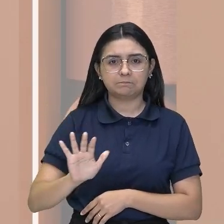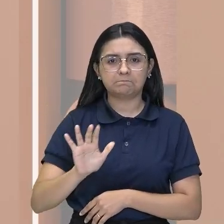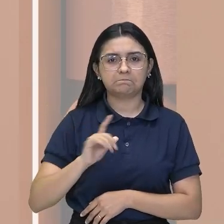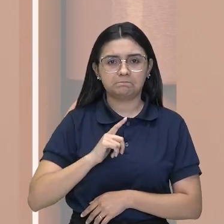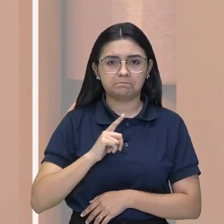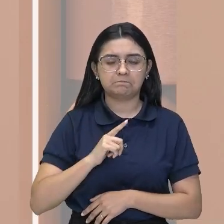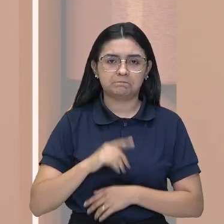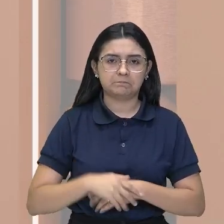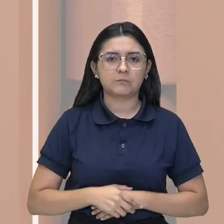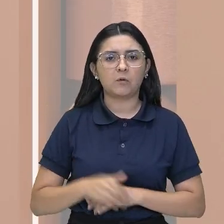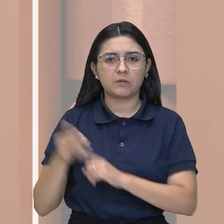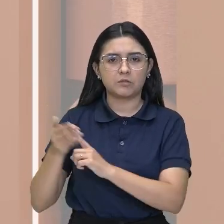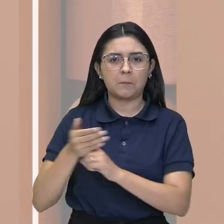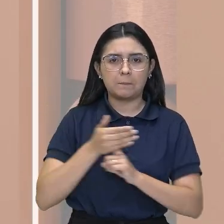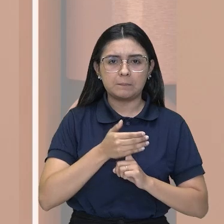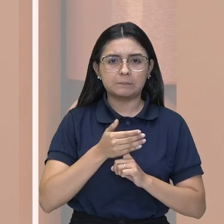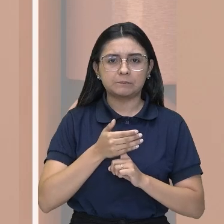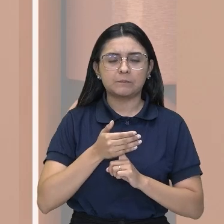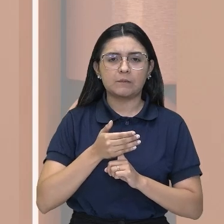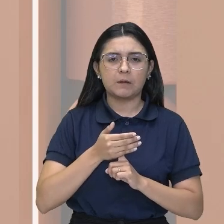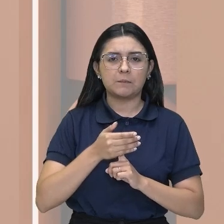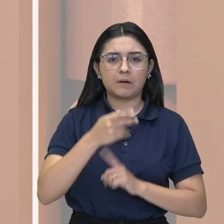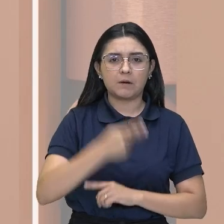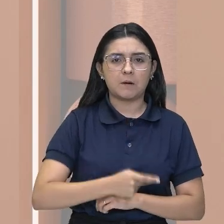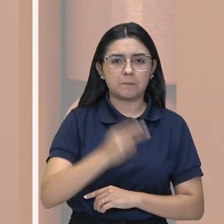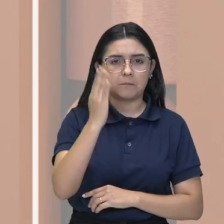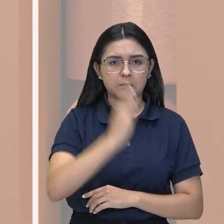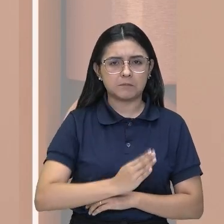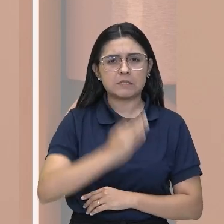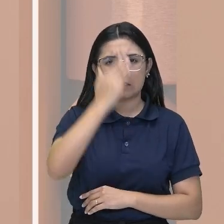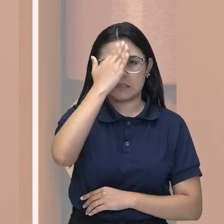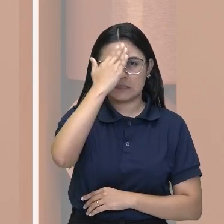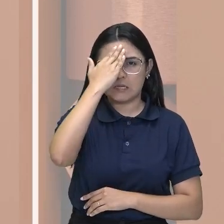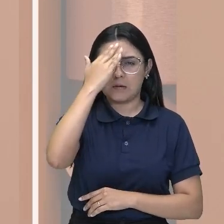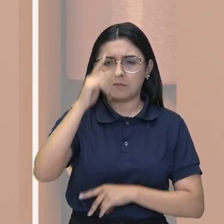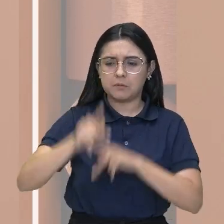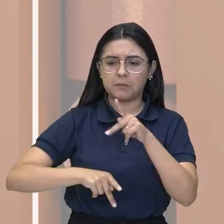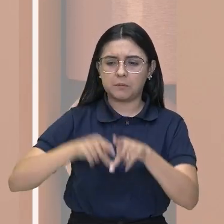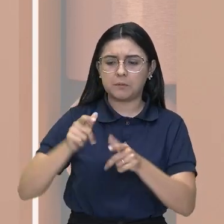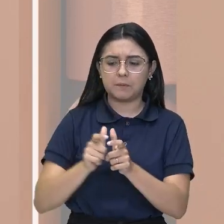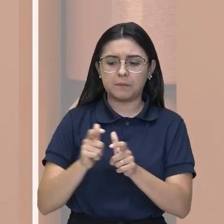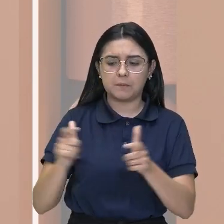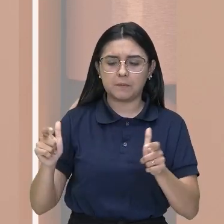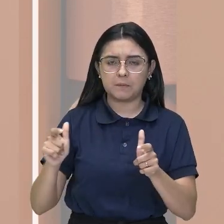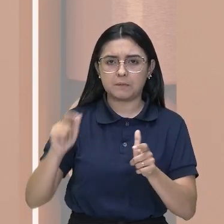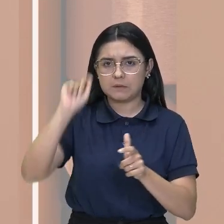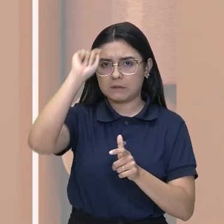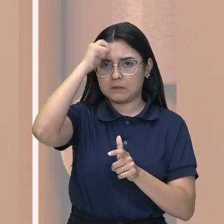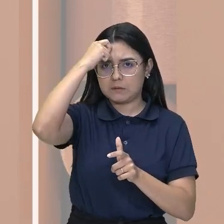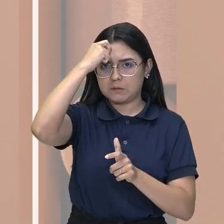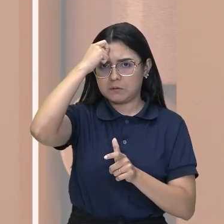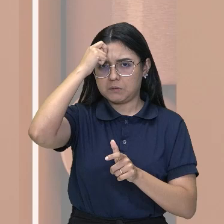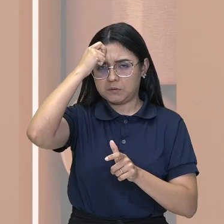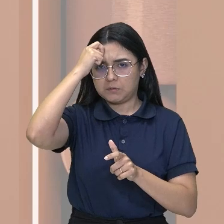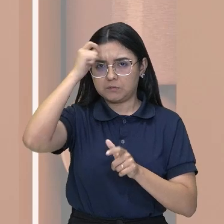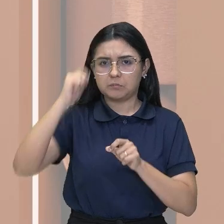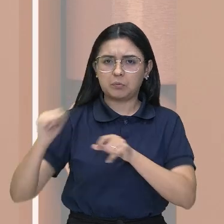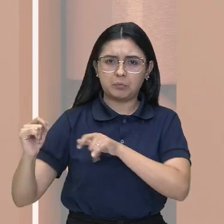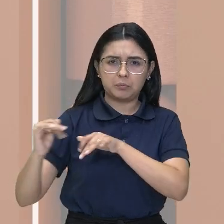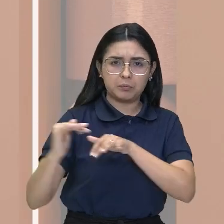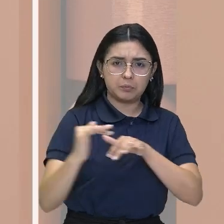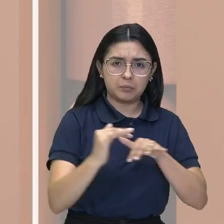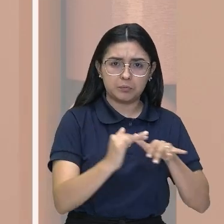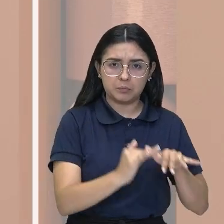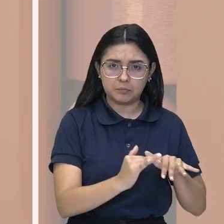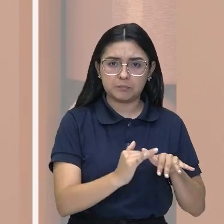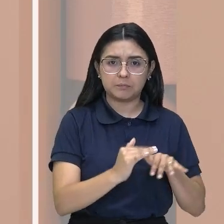Brasil. Sabe-se que veio uma grande quantidade, né, de negros aí, milhões, né, de negros que foram utilizados como